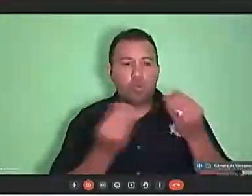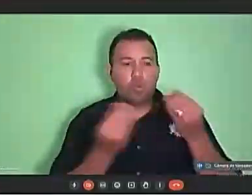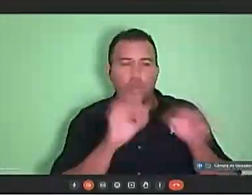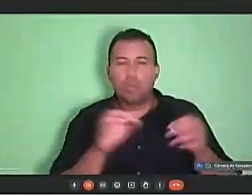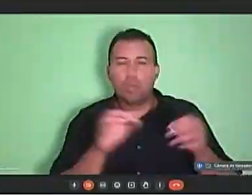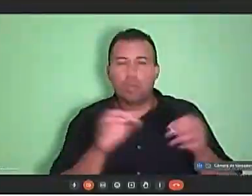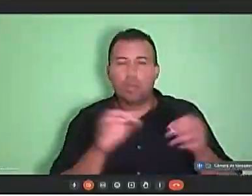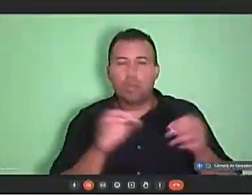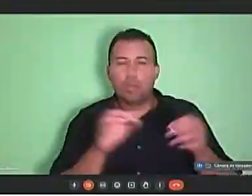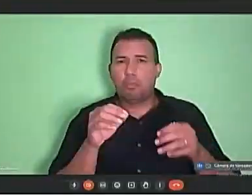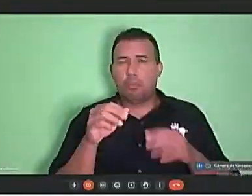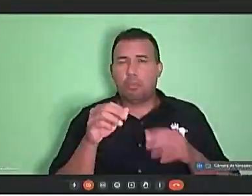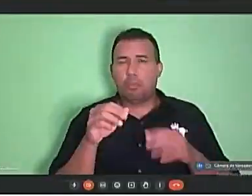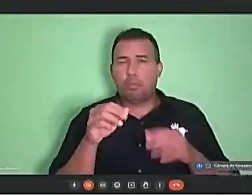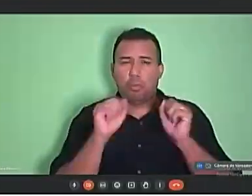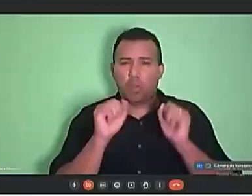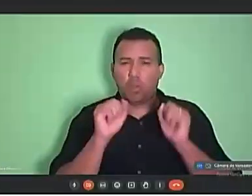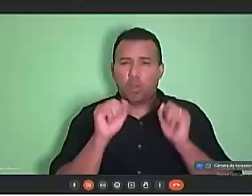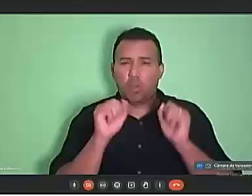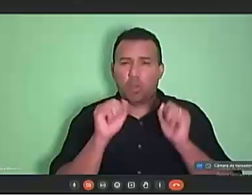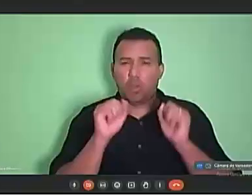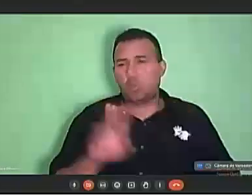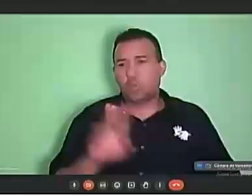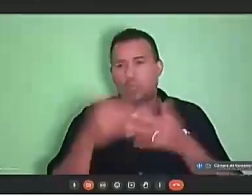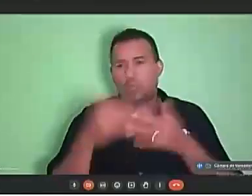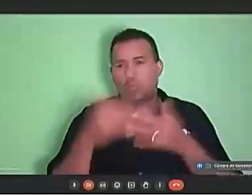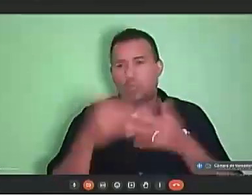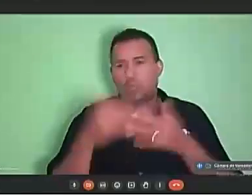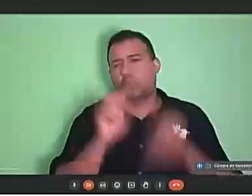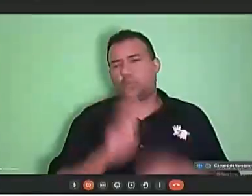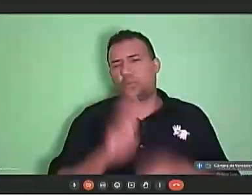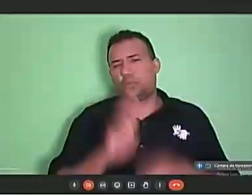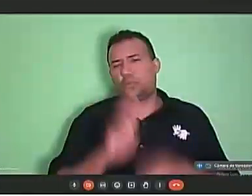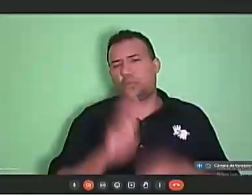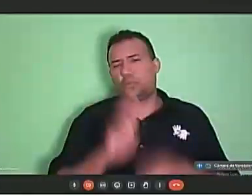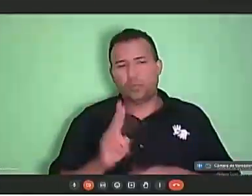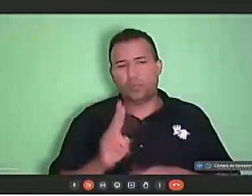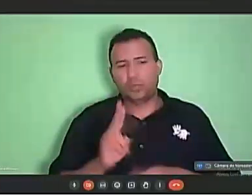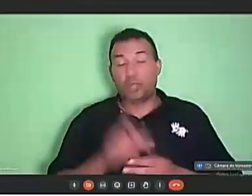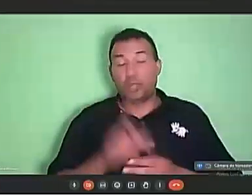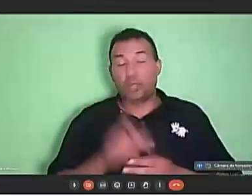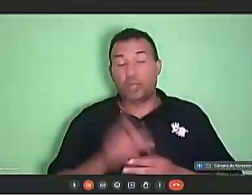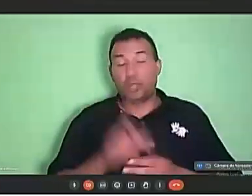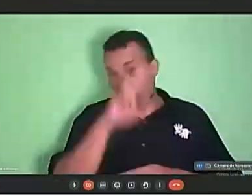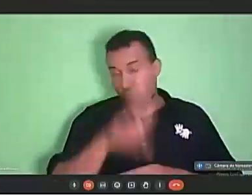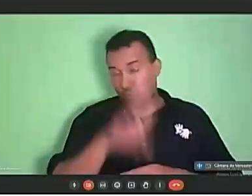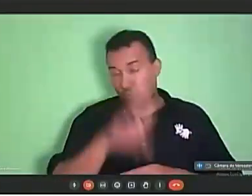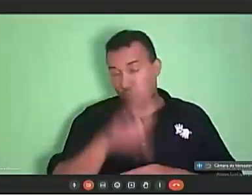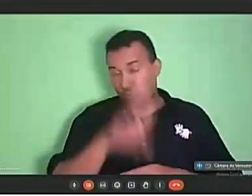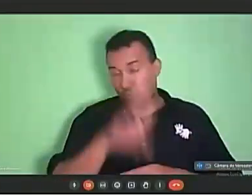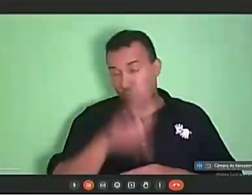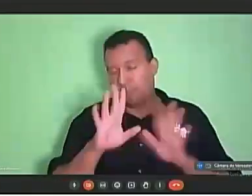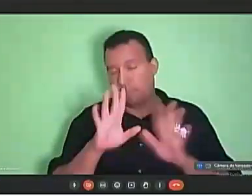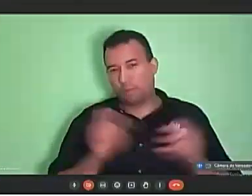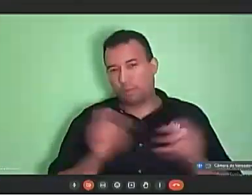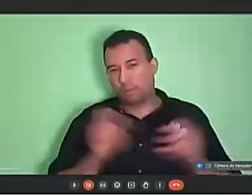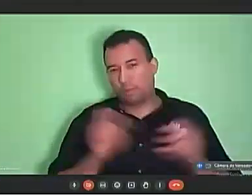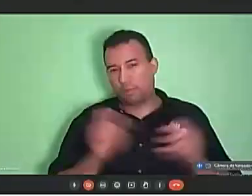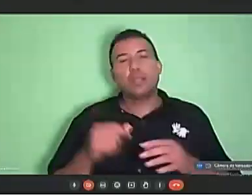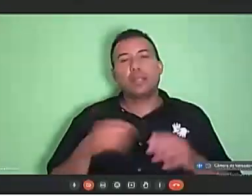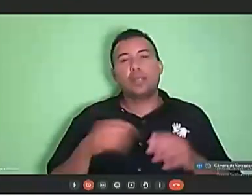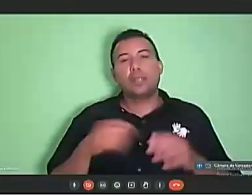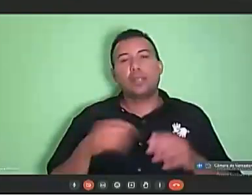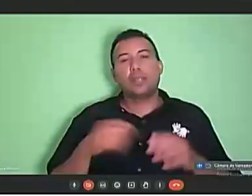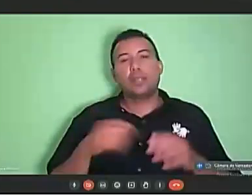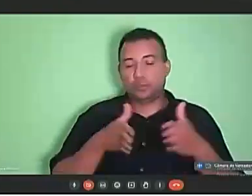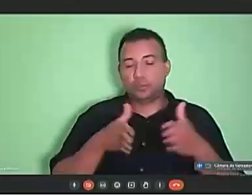sair usando. É bem complicado, mas dá para usar. E nós modelamos as pontes e modelamos a calha do rio, que está representada